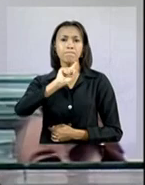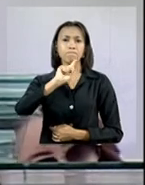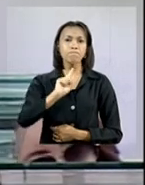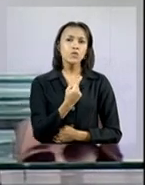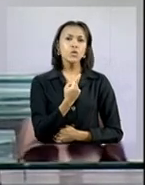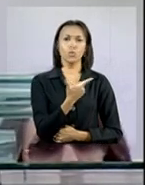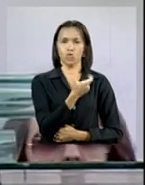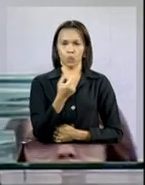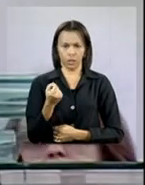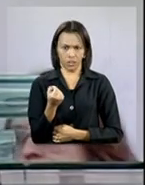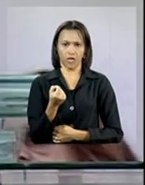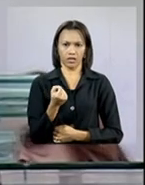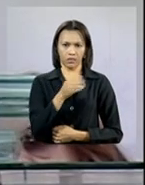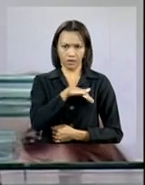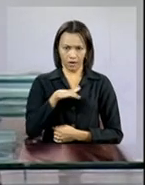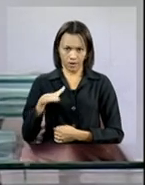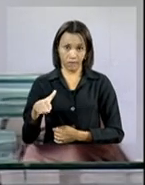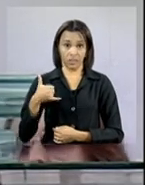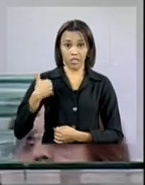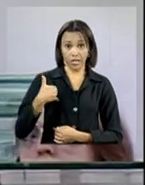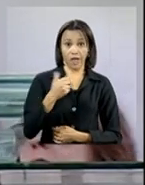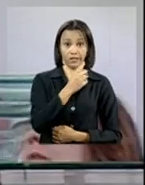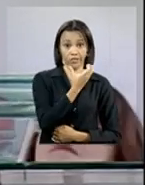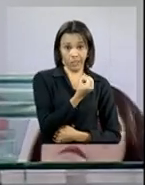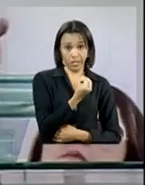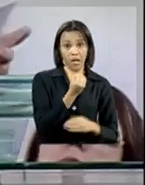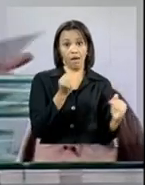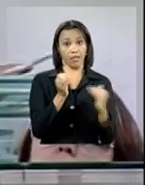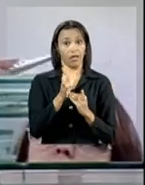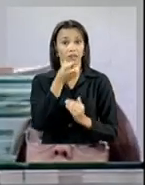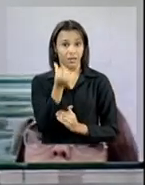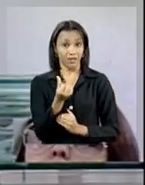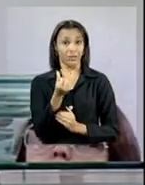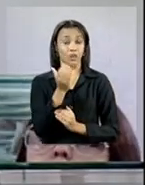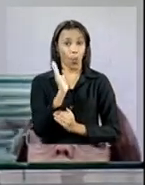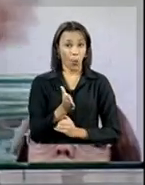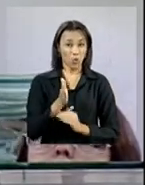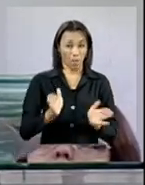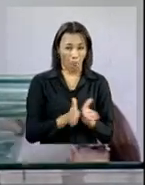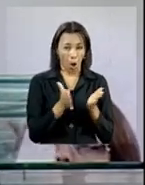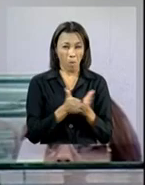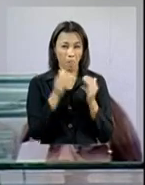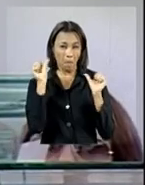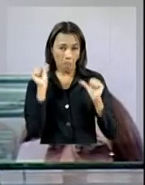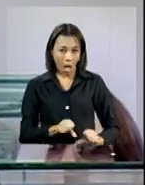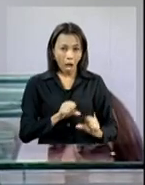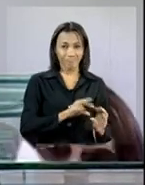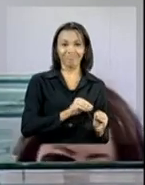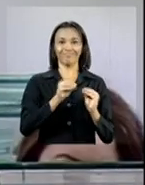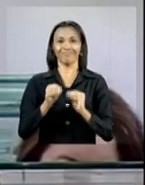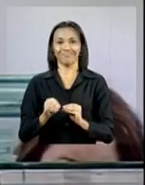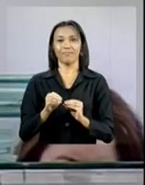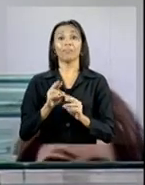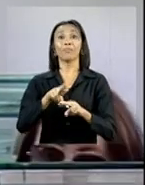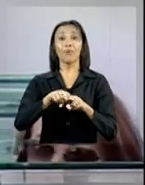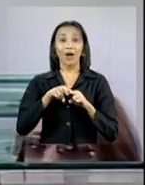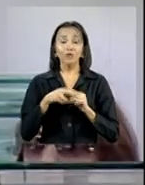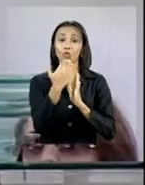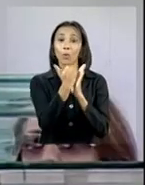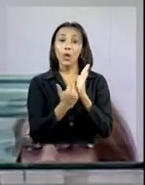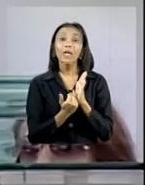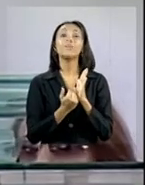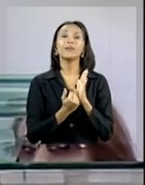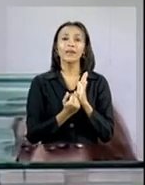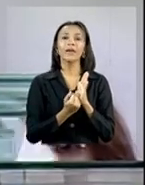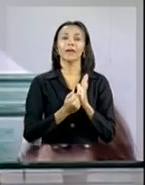crianças de 0 a 6 anos saíram da extrema pobreza pelo Brasil carinhoso porque o que é o